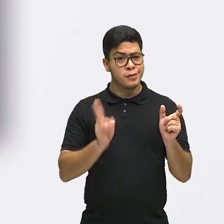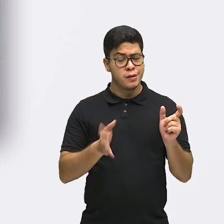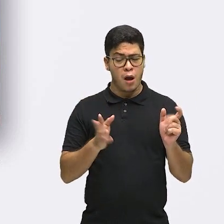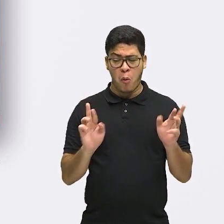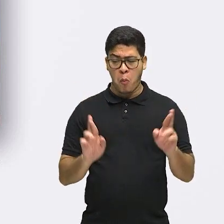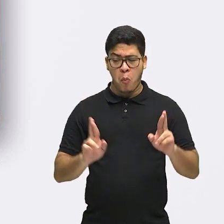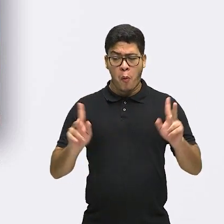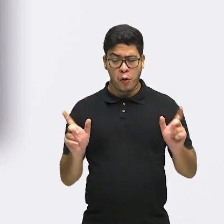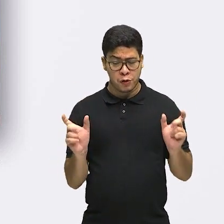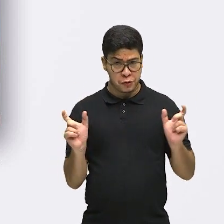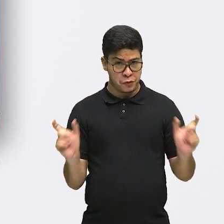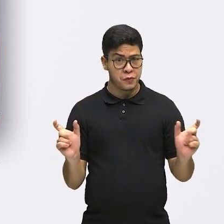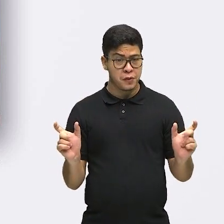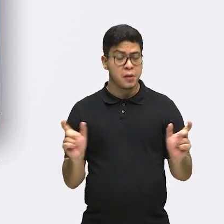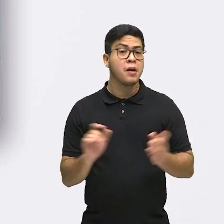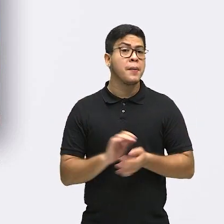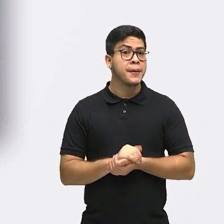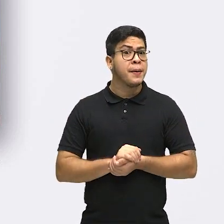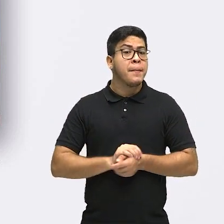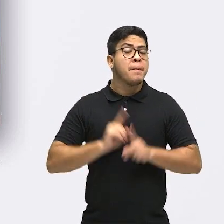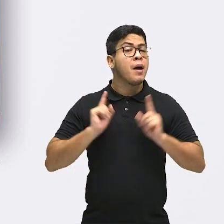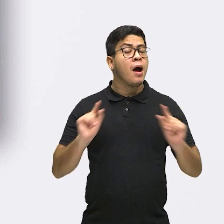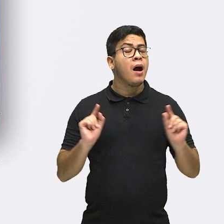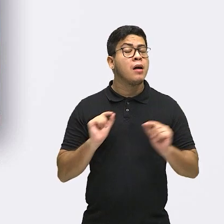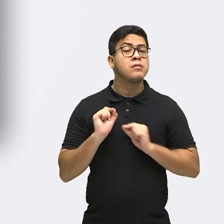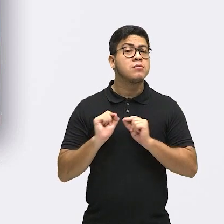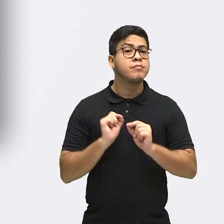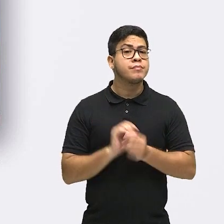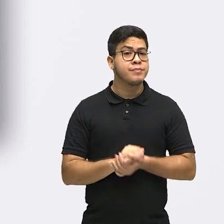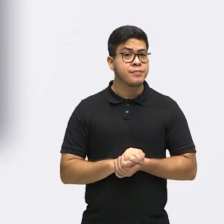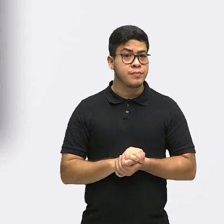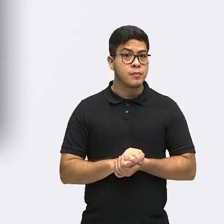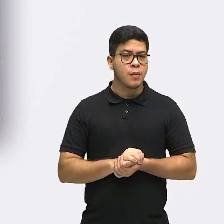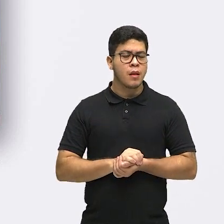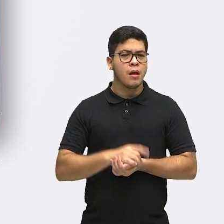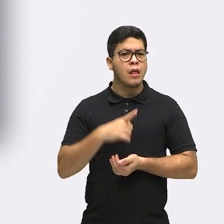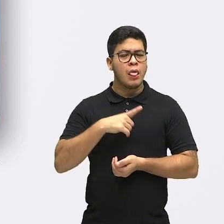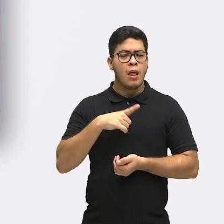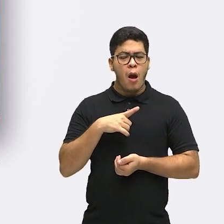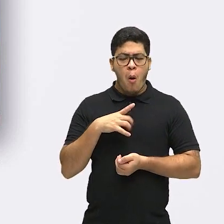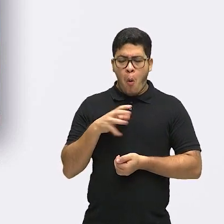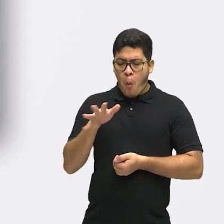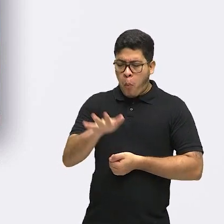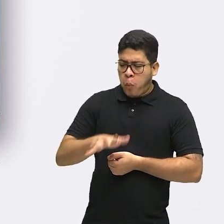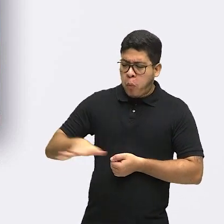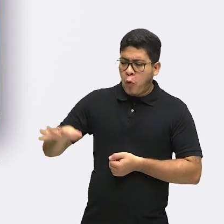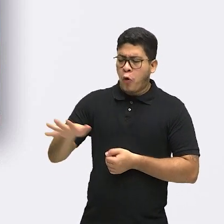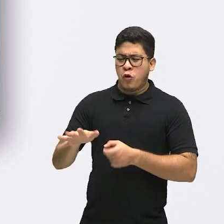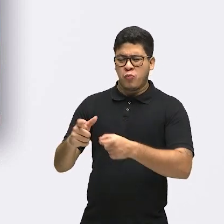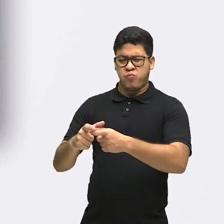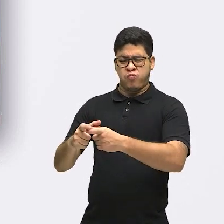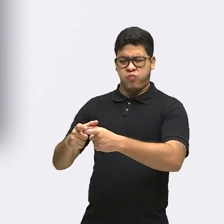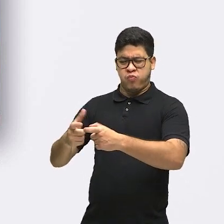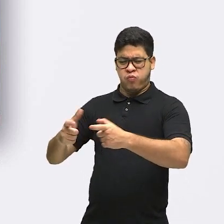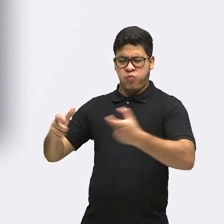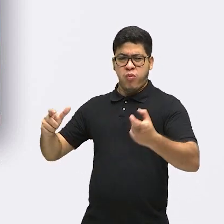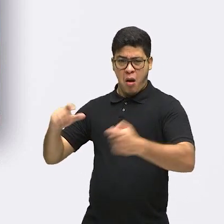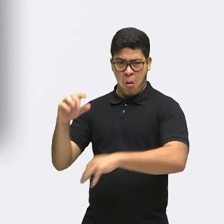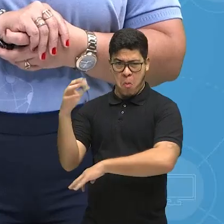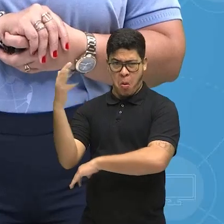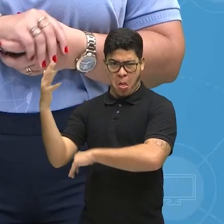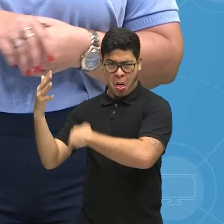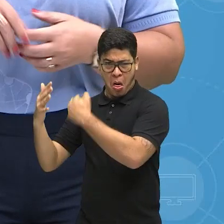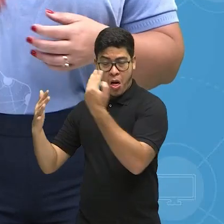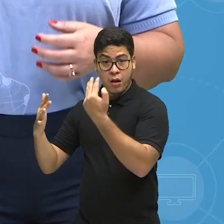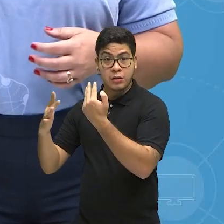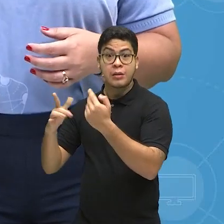de conservação e preservação ambiental, mas a gente está falando aí de parques, de grandes áreas de floresta. Mas tem